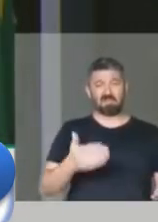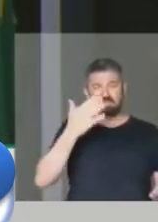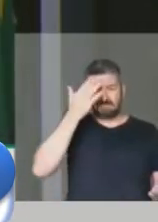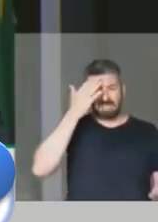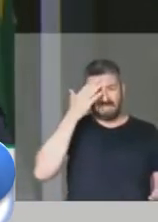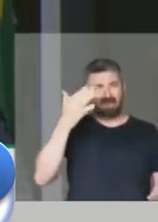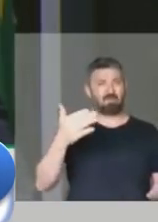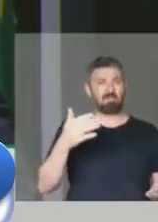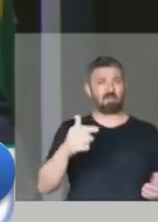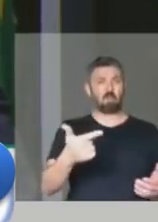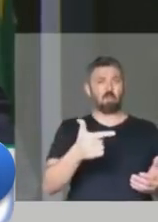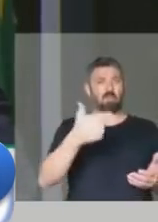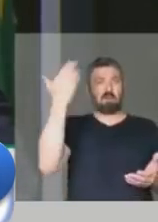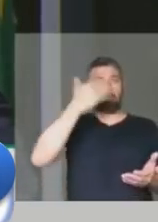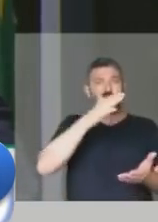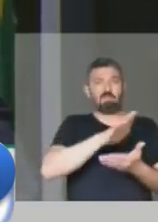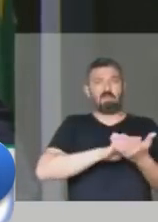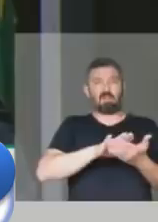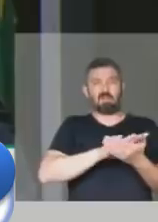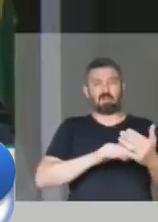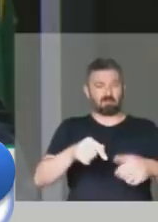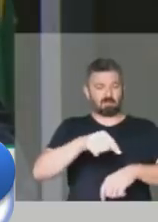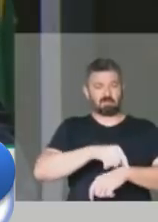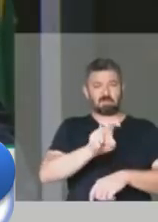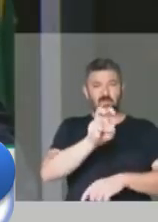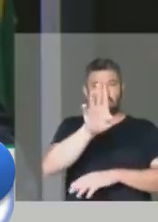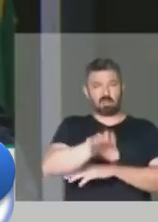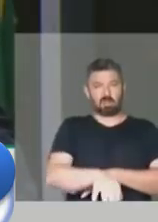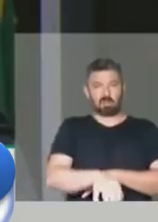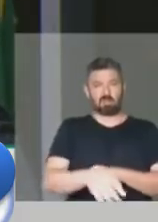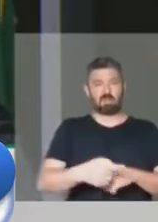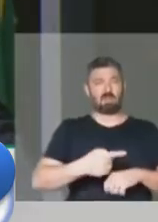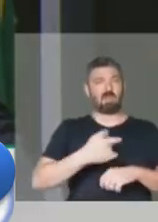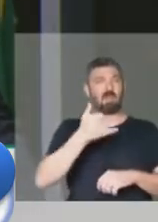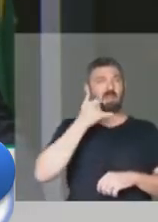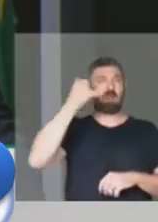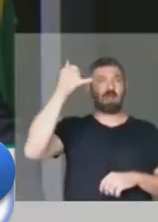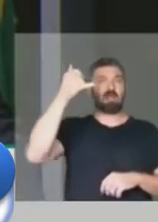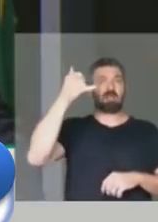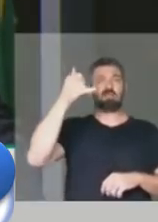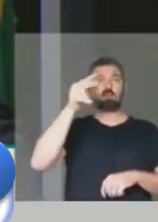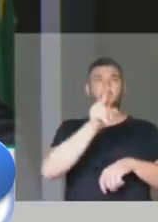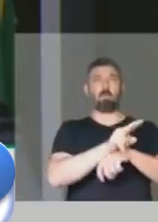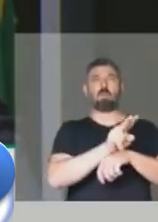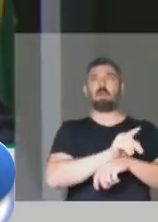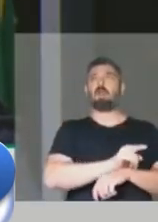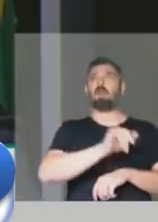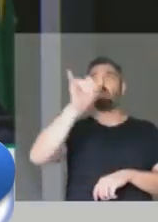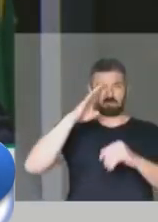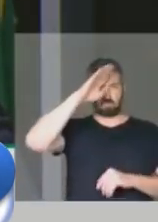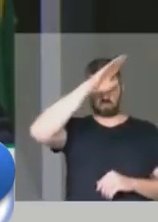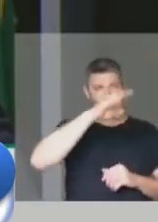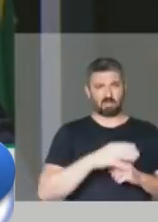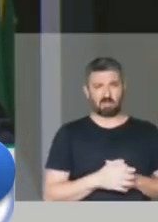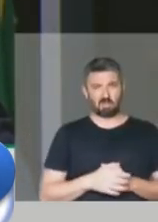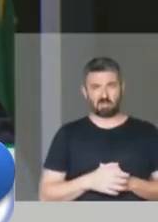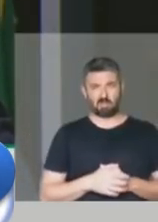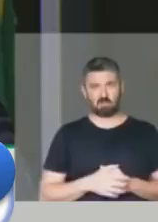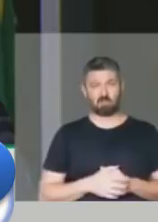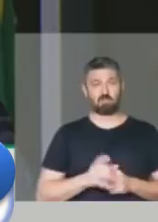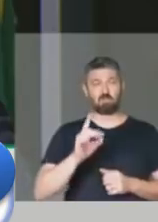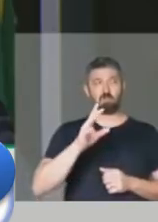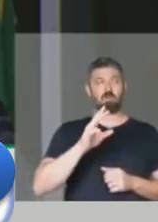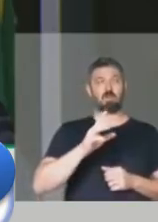havia ligação às 17 horas entre a portaria e a casa de Jair Bolsonaro, fazendo uma